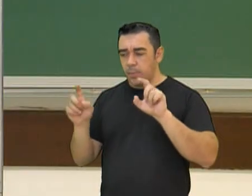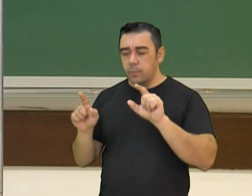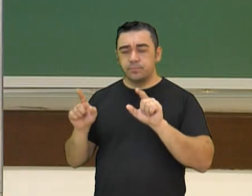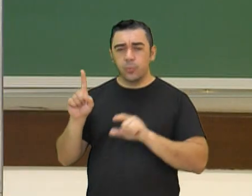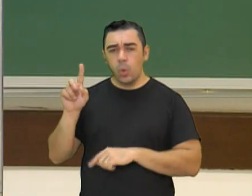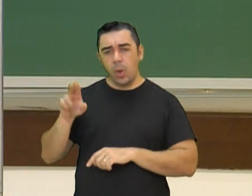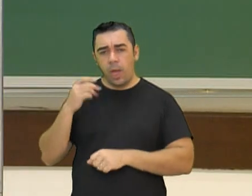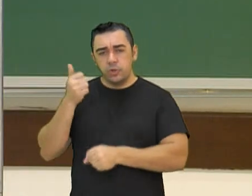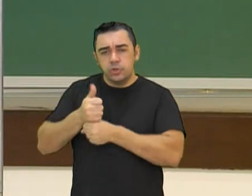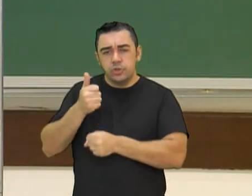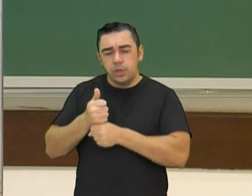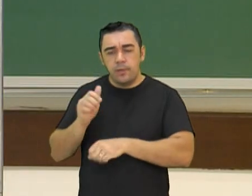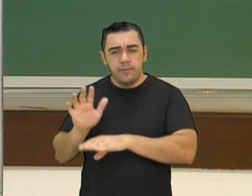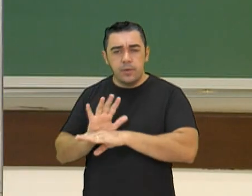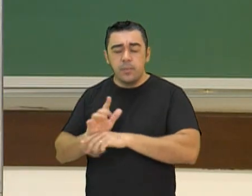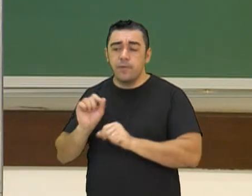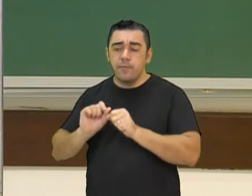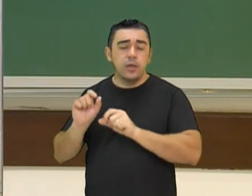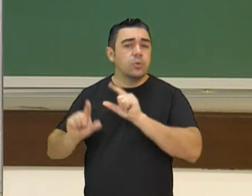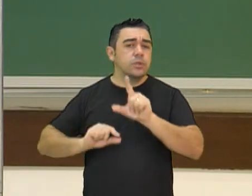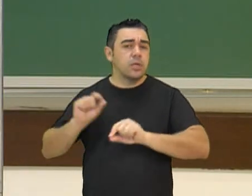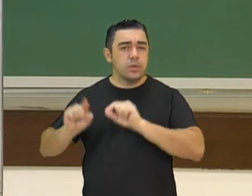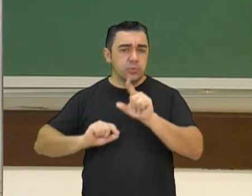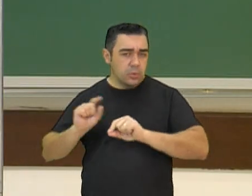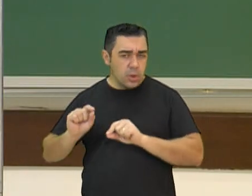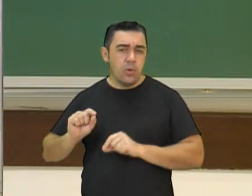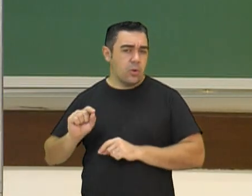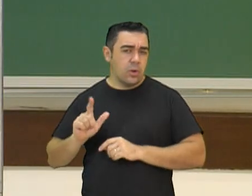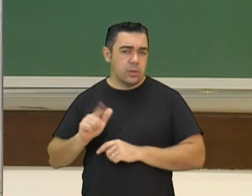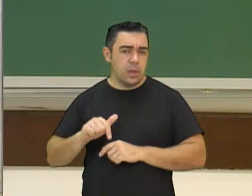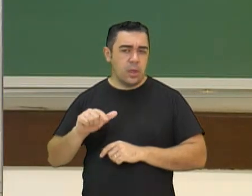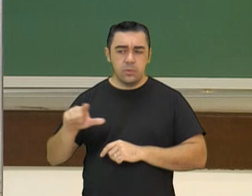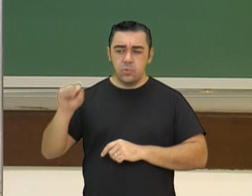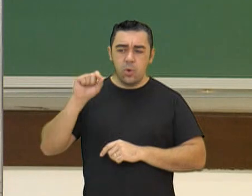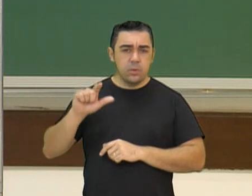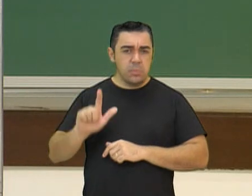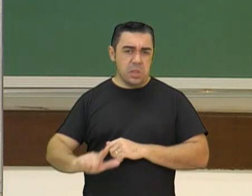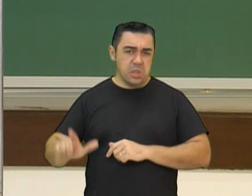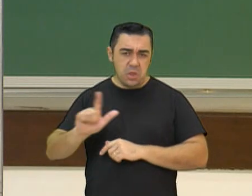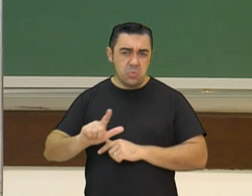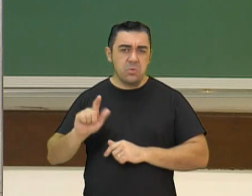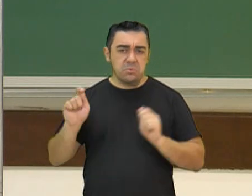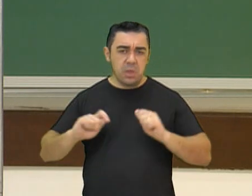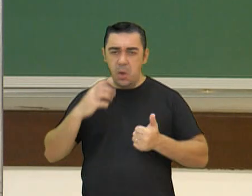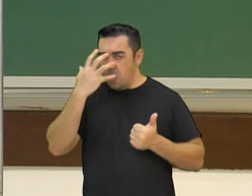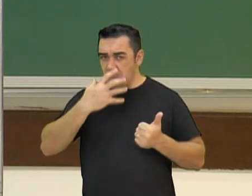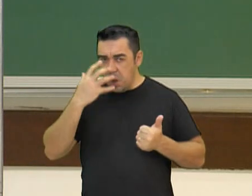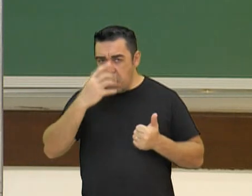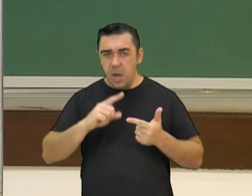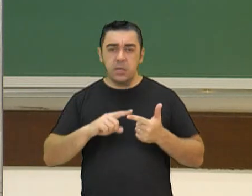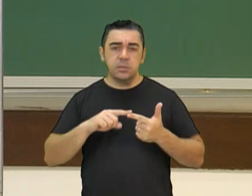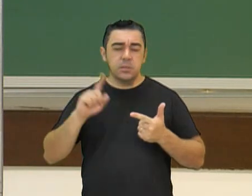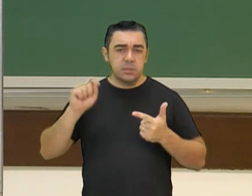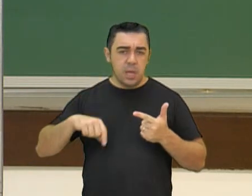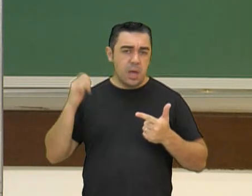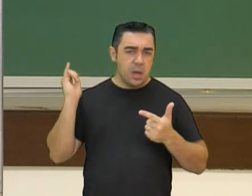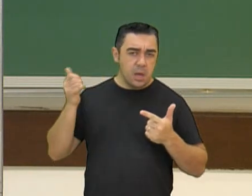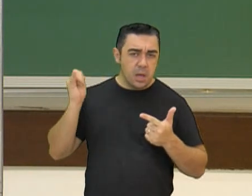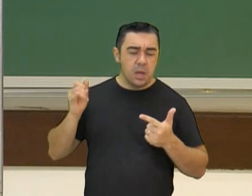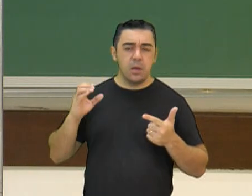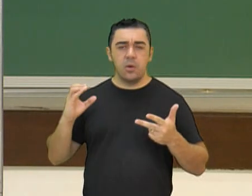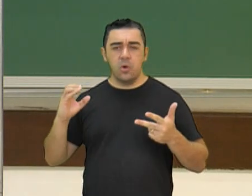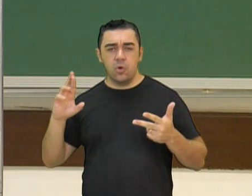do filme, enfim, vai lá e seleciona lá uma obra da literatura, que pode ser um romance, uma crônica, um conto, né,